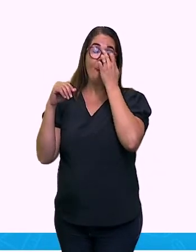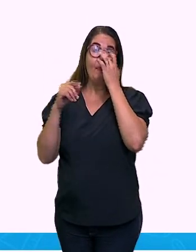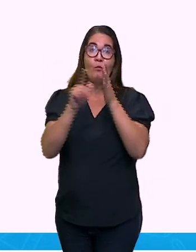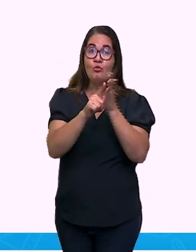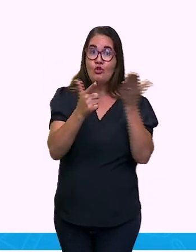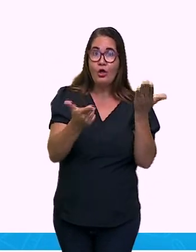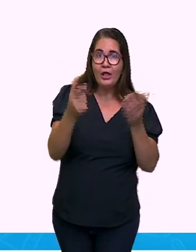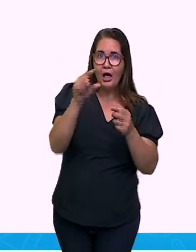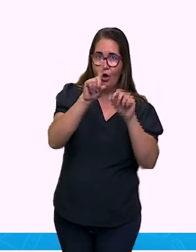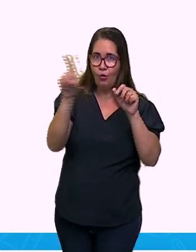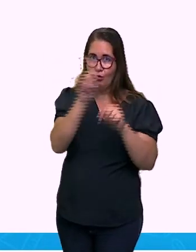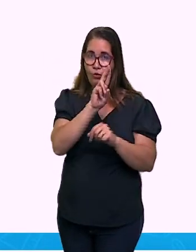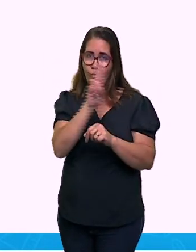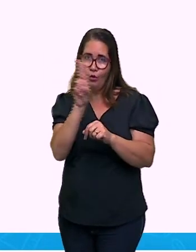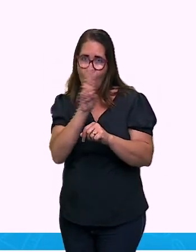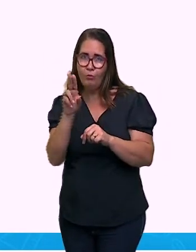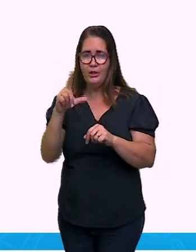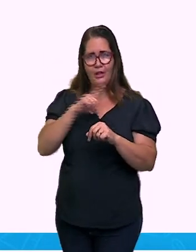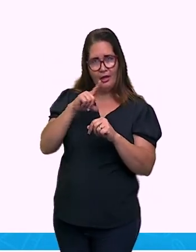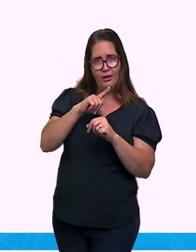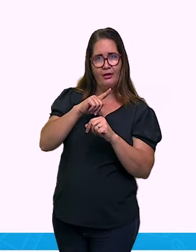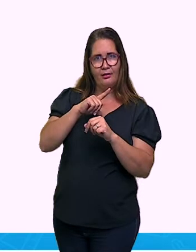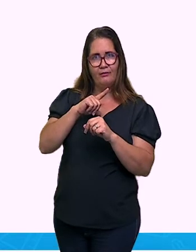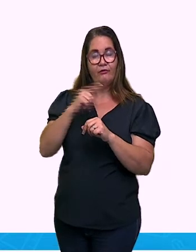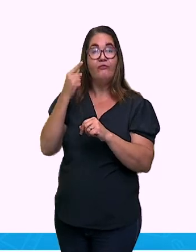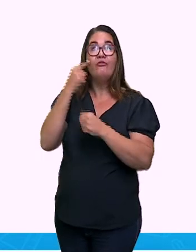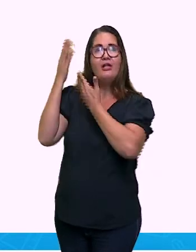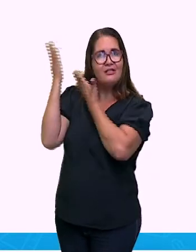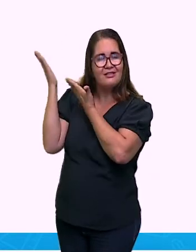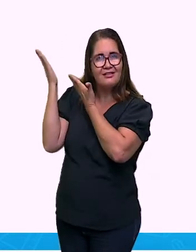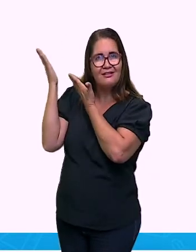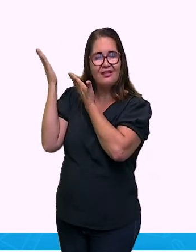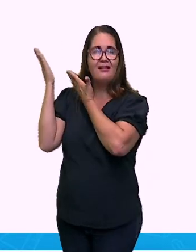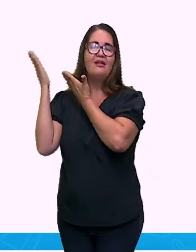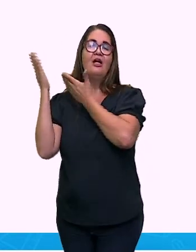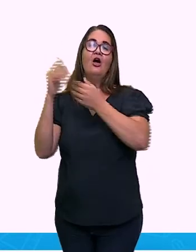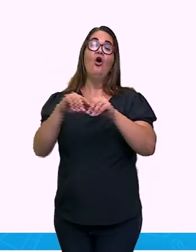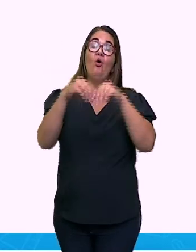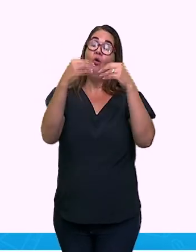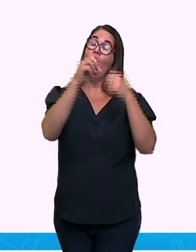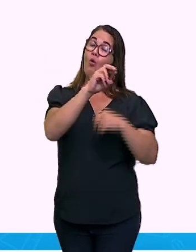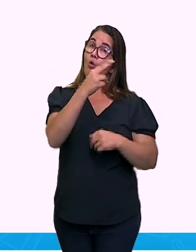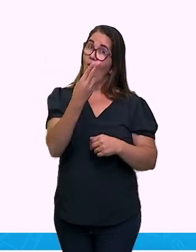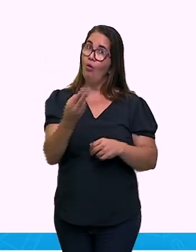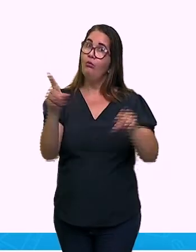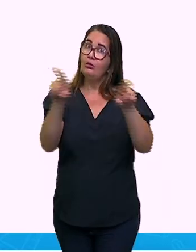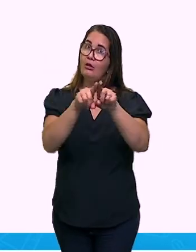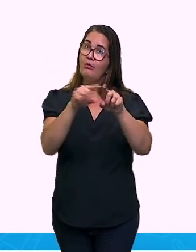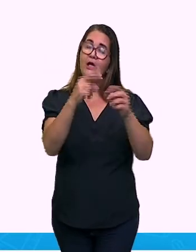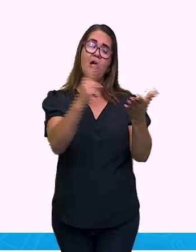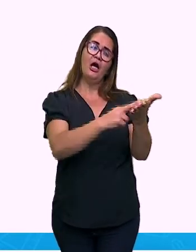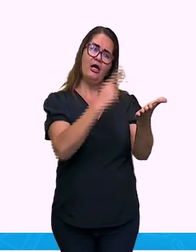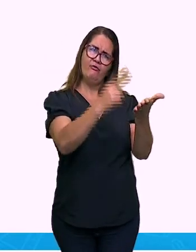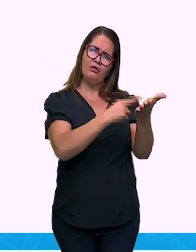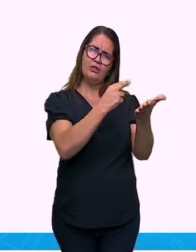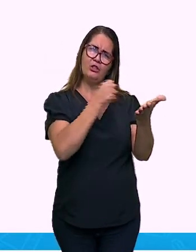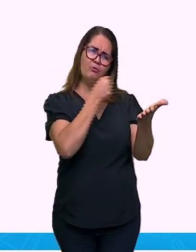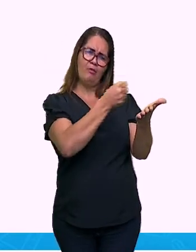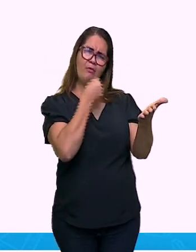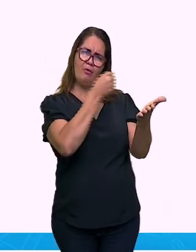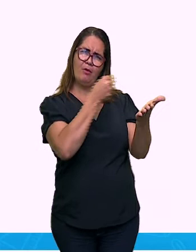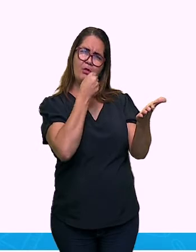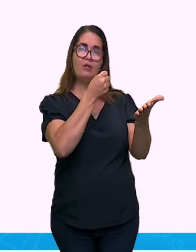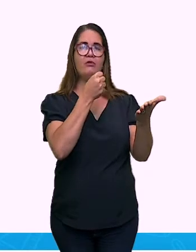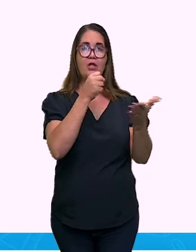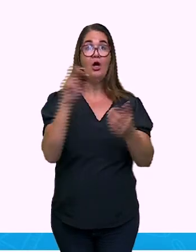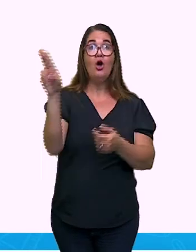TV, a seção do jornal, né, ou da revista, que é entrevista,